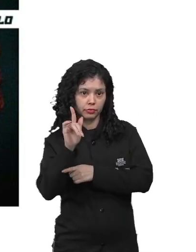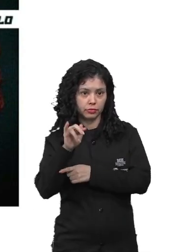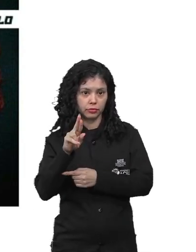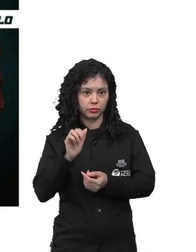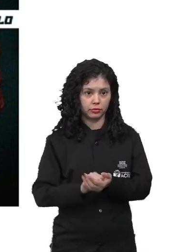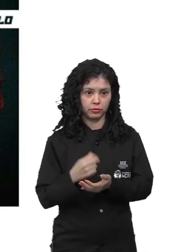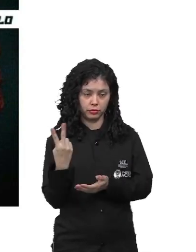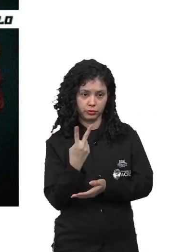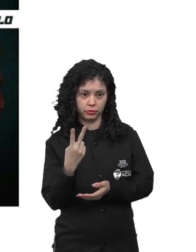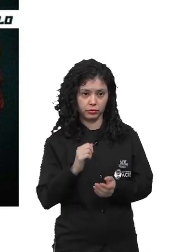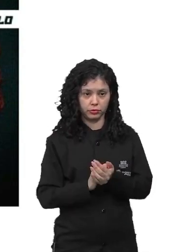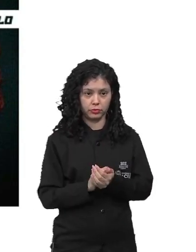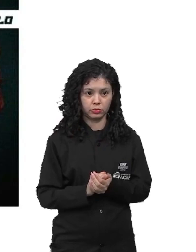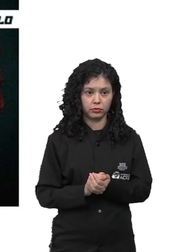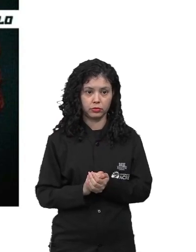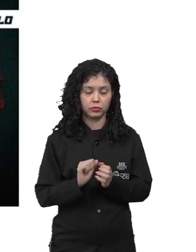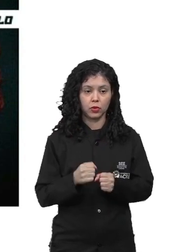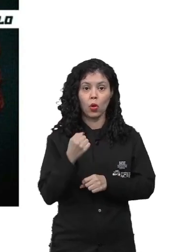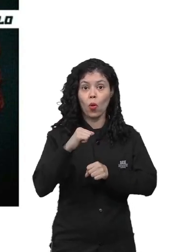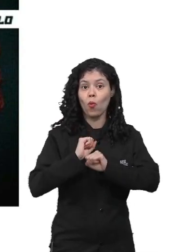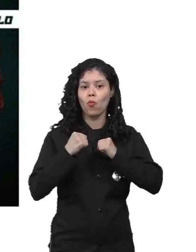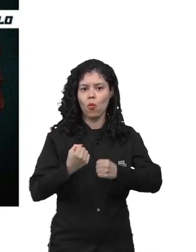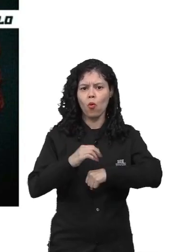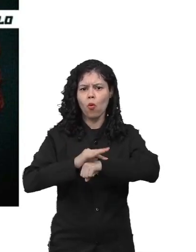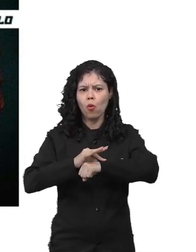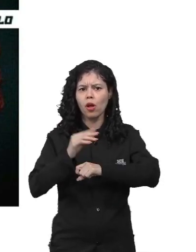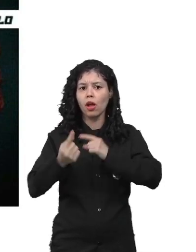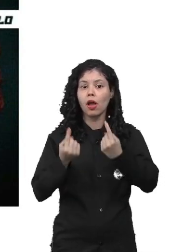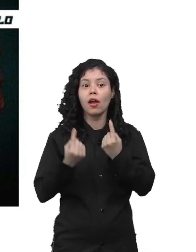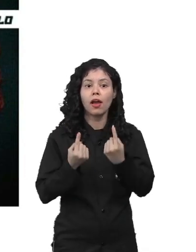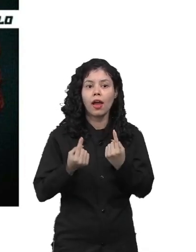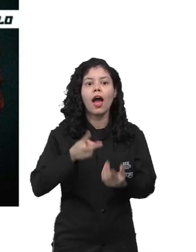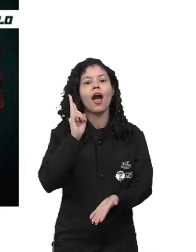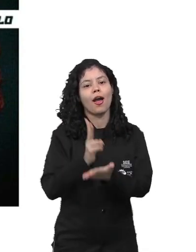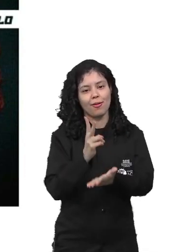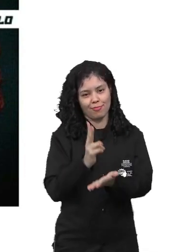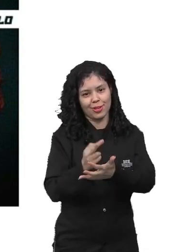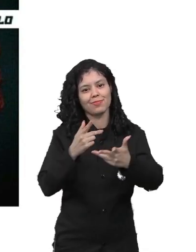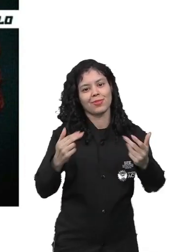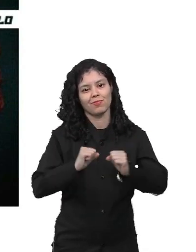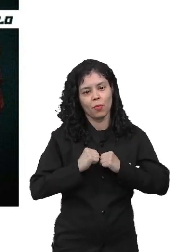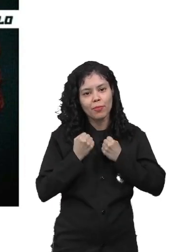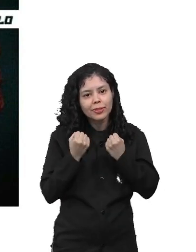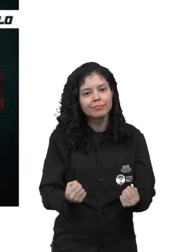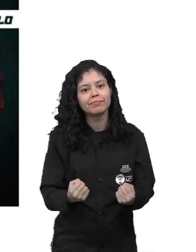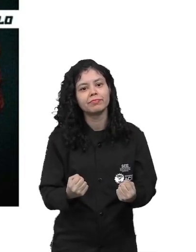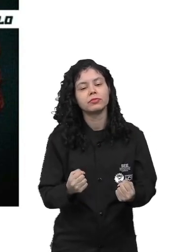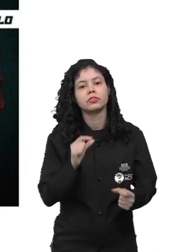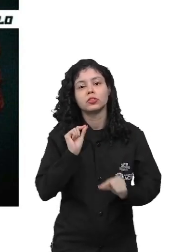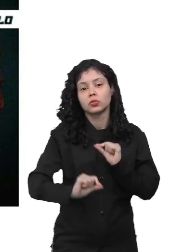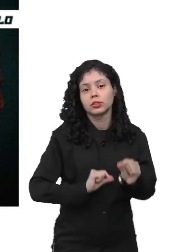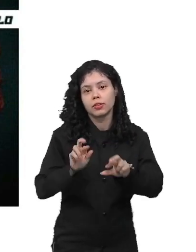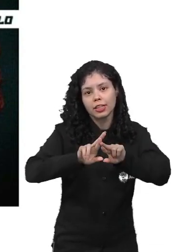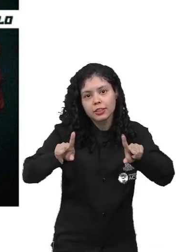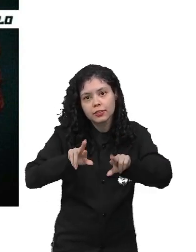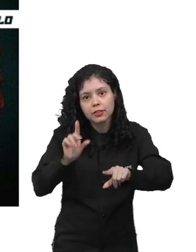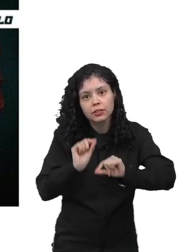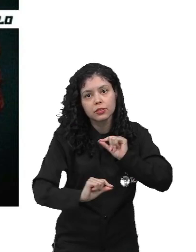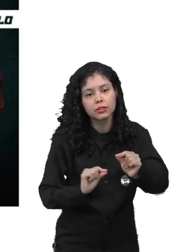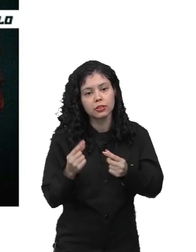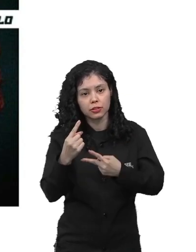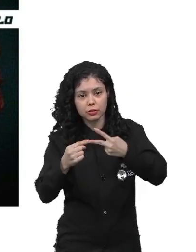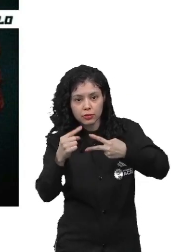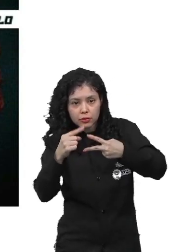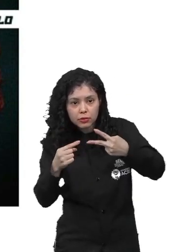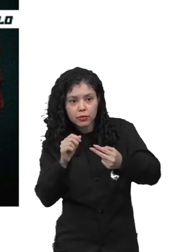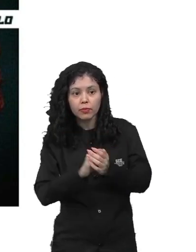gordura ou 2 quilos de músculo? Na verdade, eles vão ter o quê? Vão ter o mesmo peso, né? O que vai diferenciar ambos